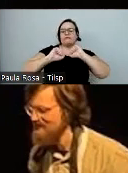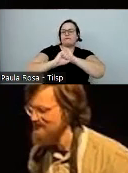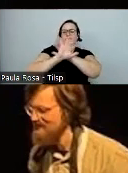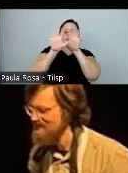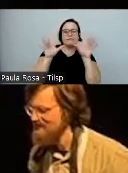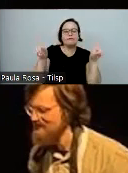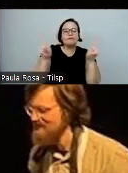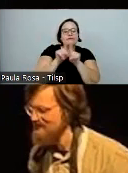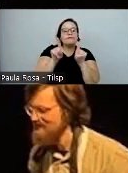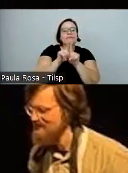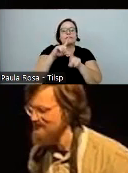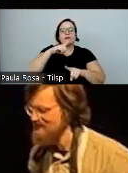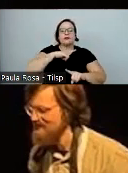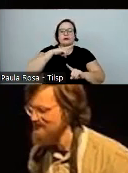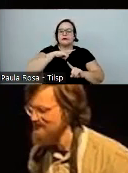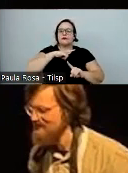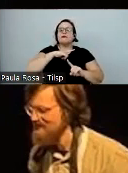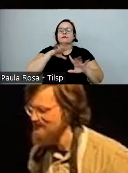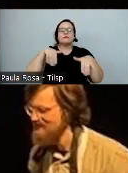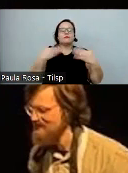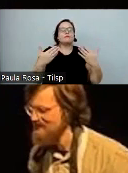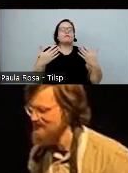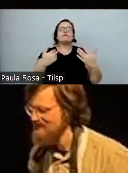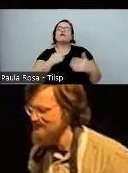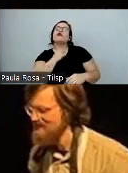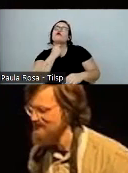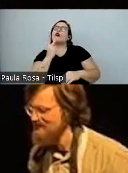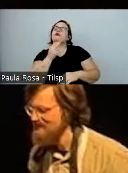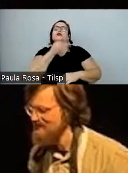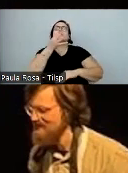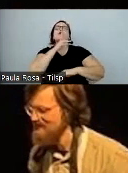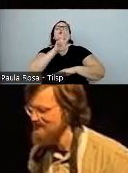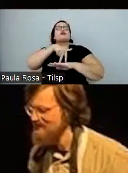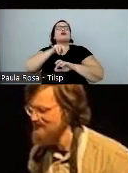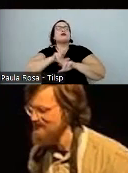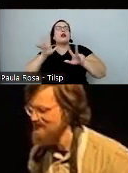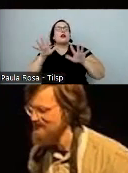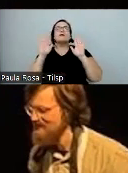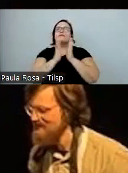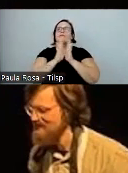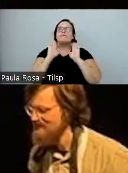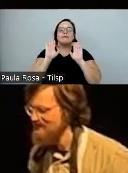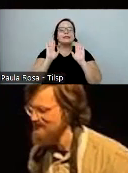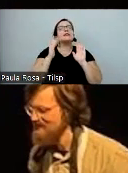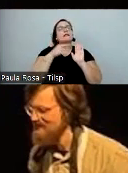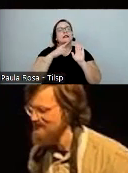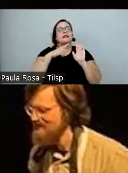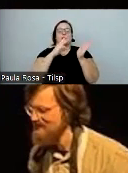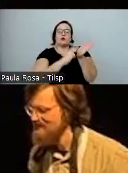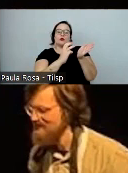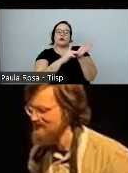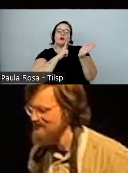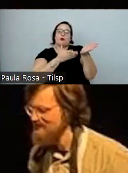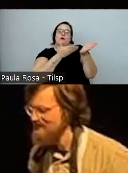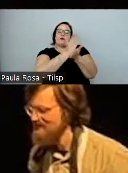de diferentes vozes entendemos hoje que foi graças a essa metodologia chegou a uma aprovação dessa definição o